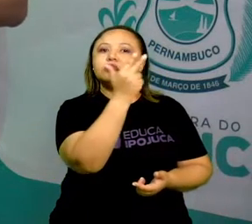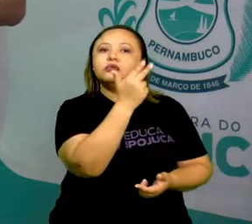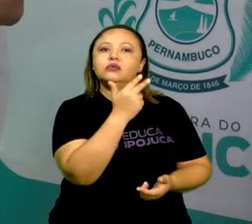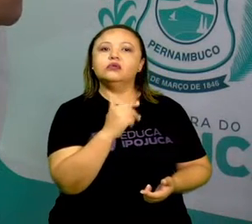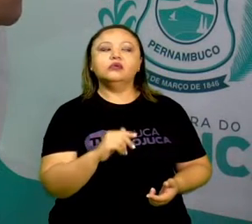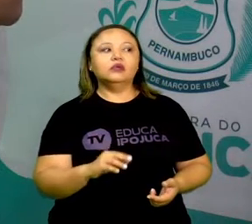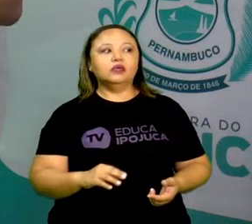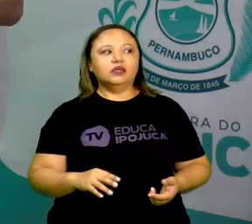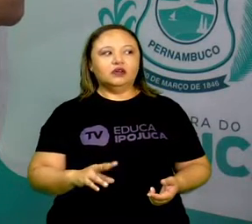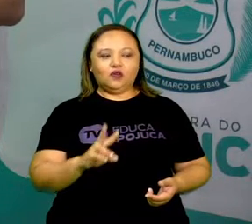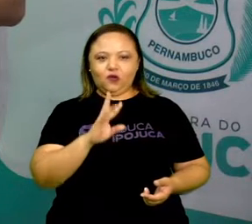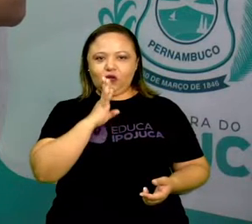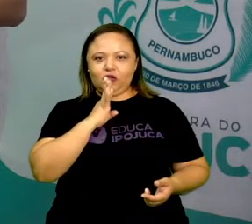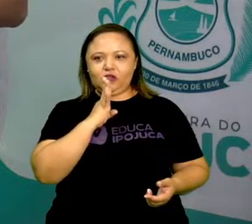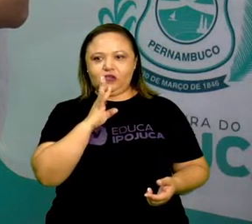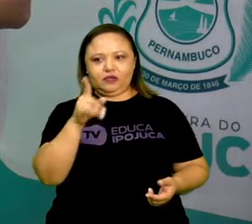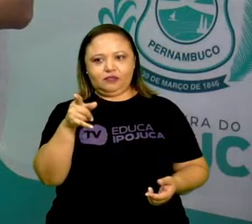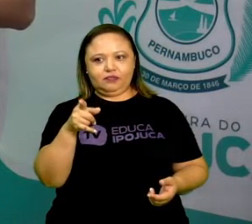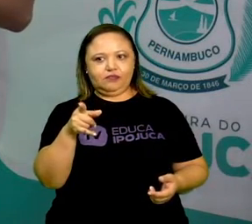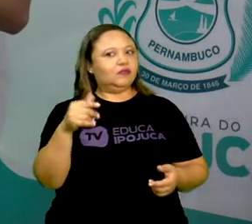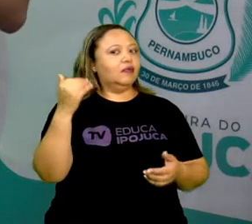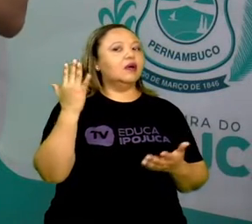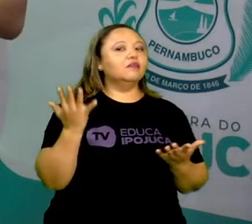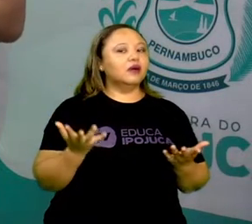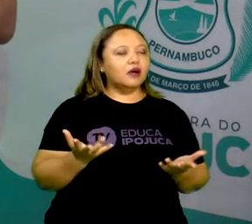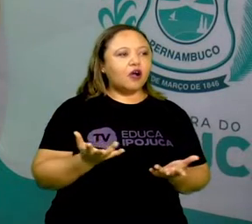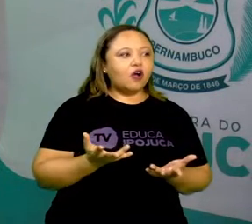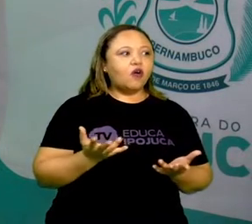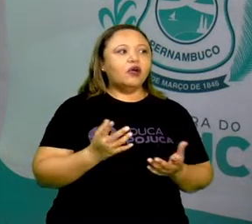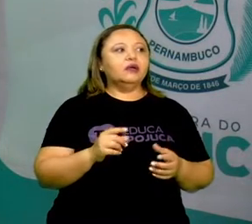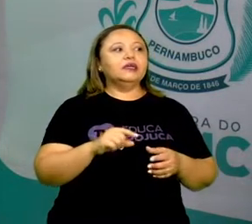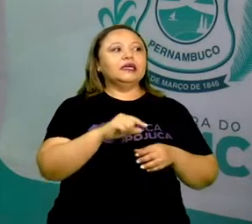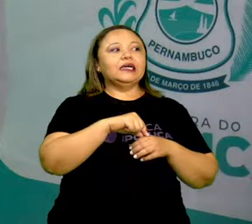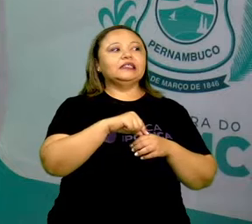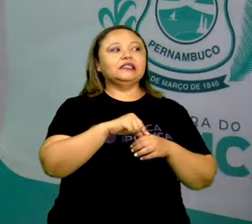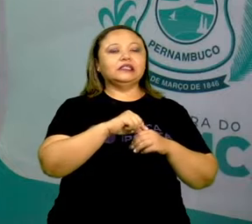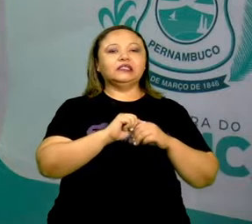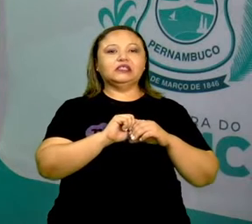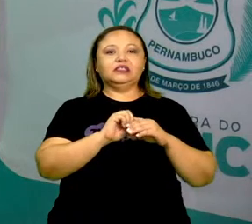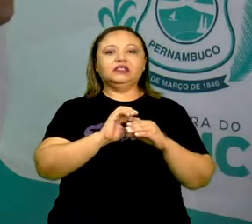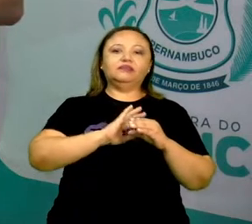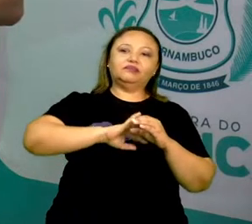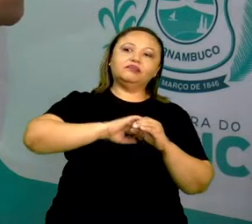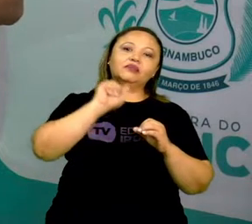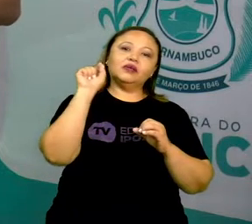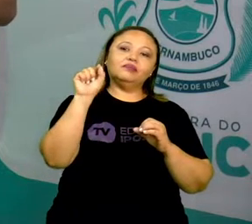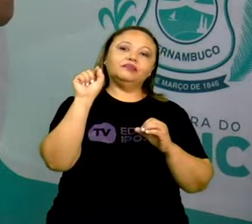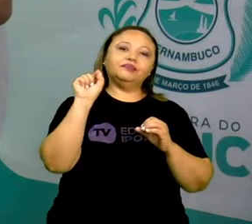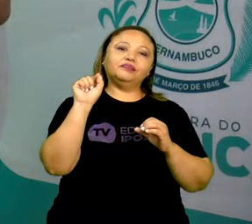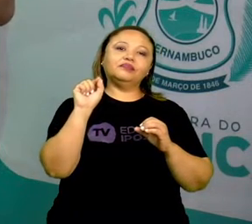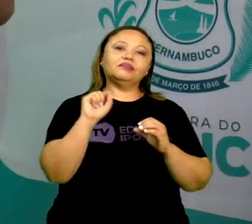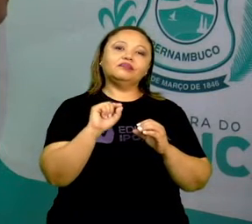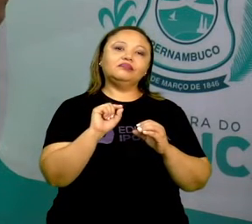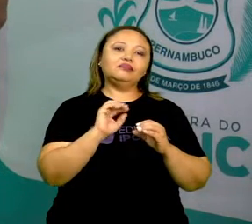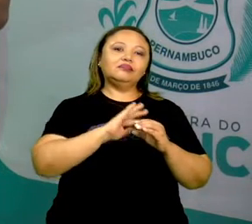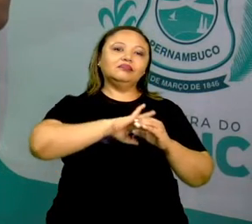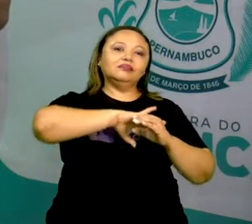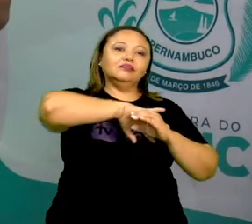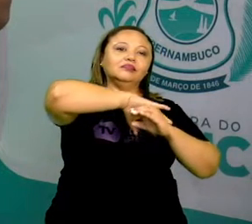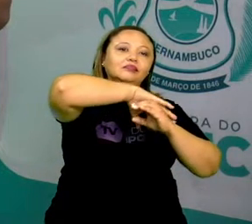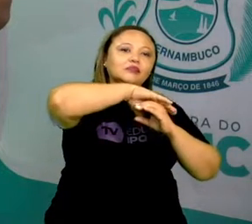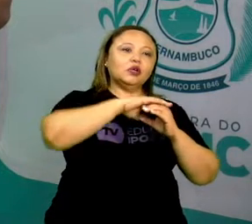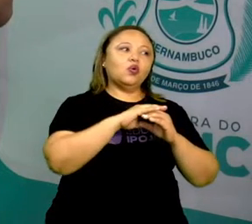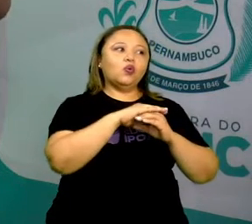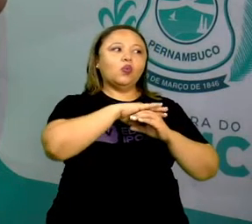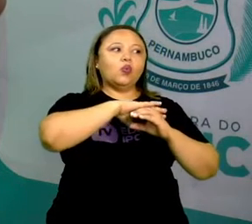você lembra de algumas delas? Por exemplo, aqui é o quê? Seria o